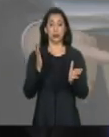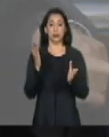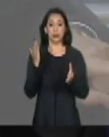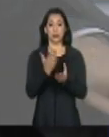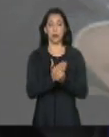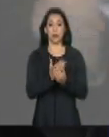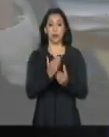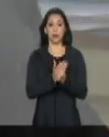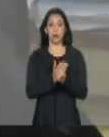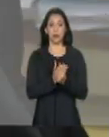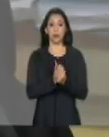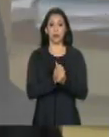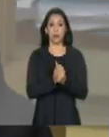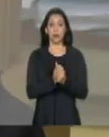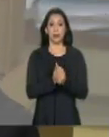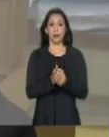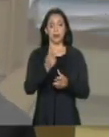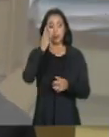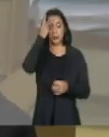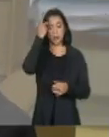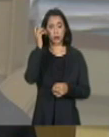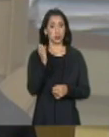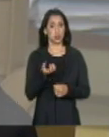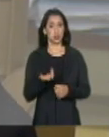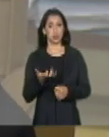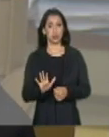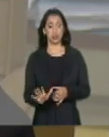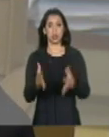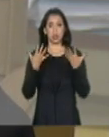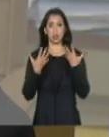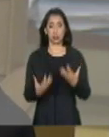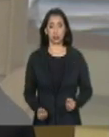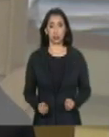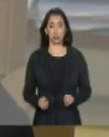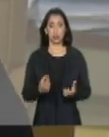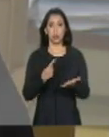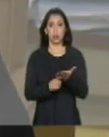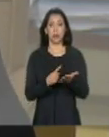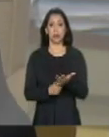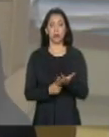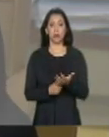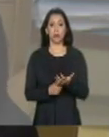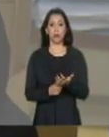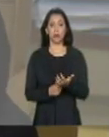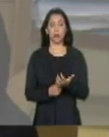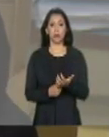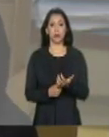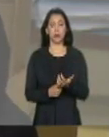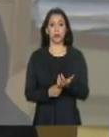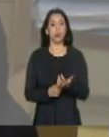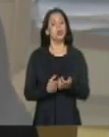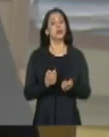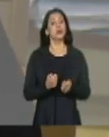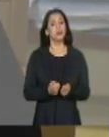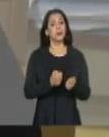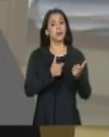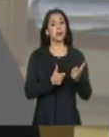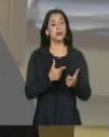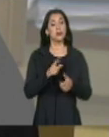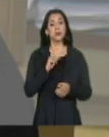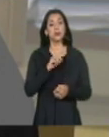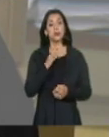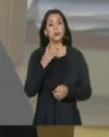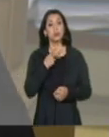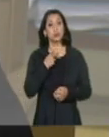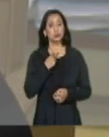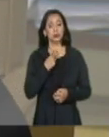obstante, o sujeito renunciava ao acordo, renunciava a esse benefício. Mas ele renunciava a algo que ele não poderia